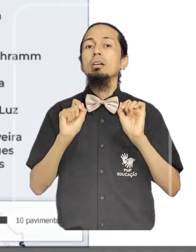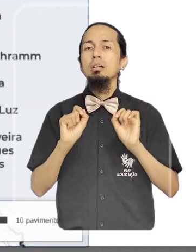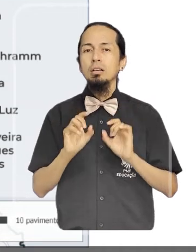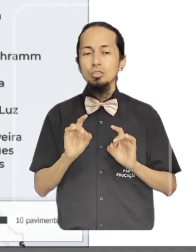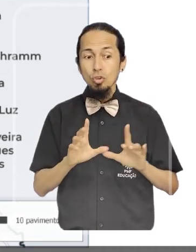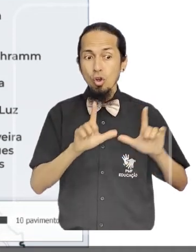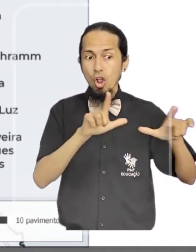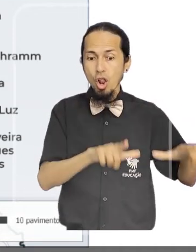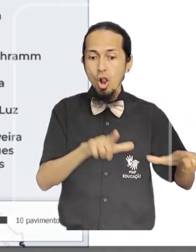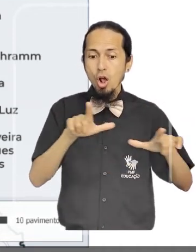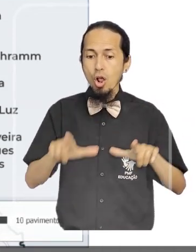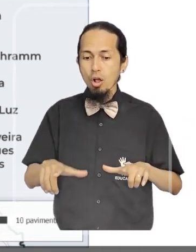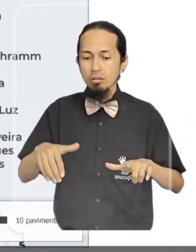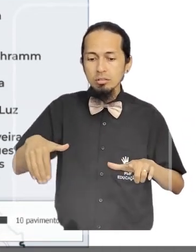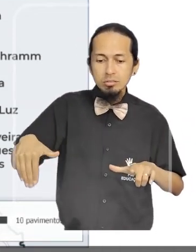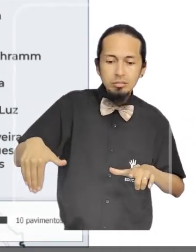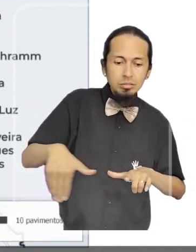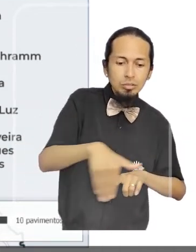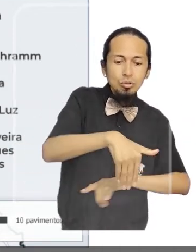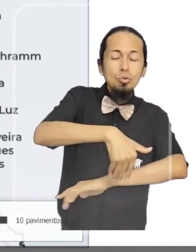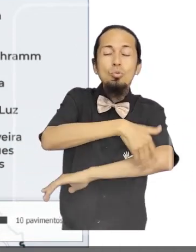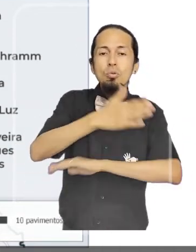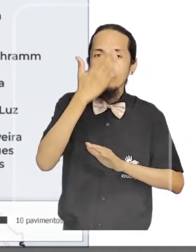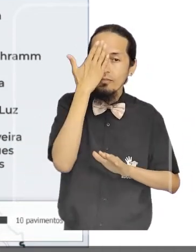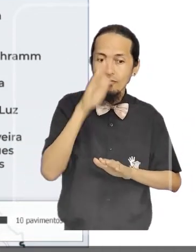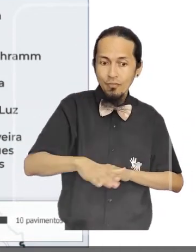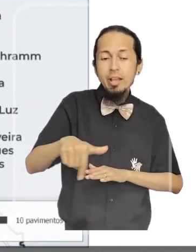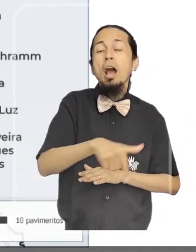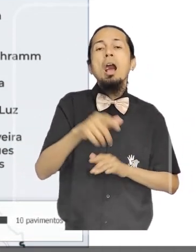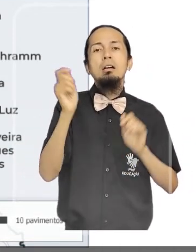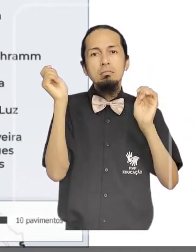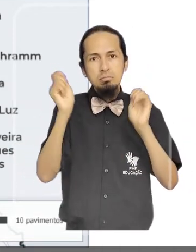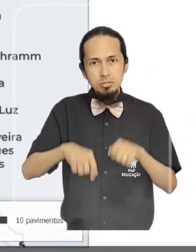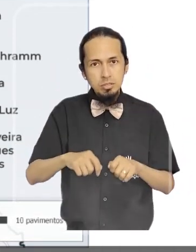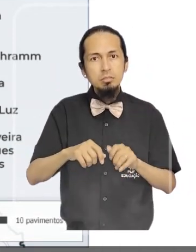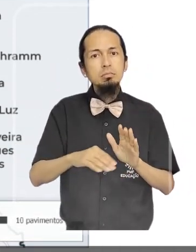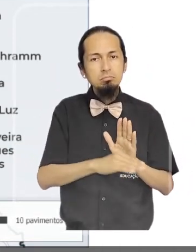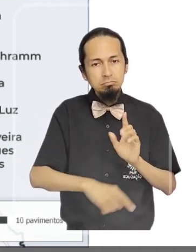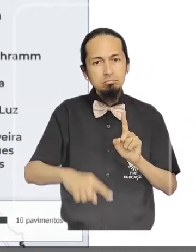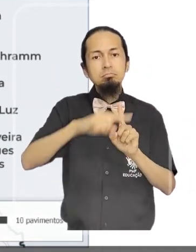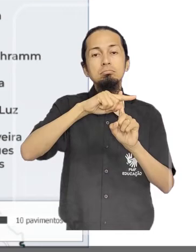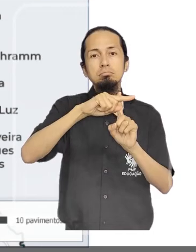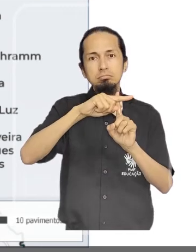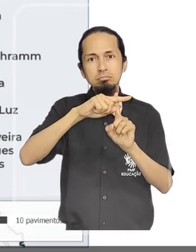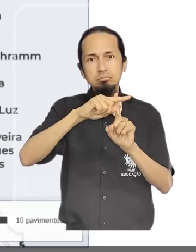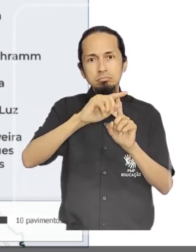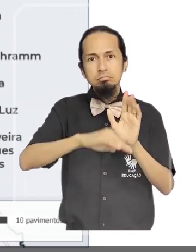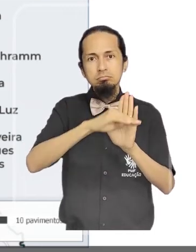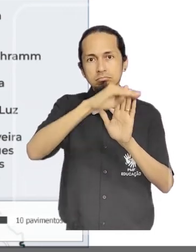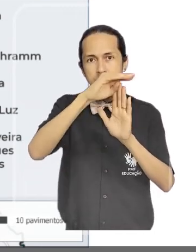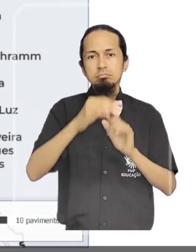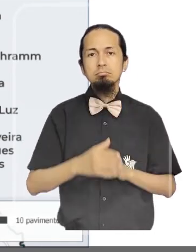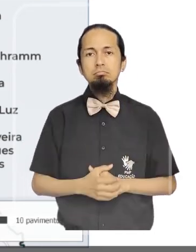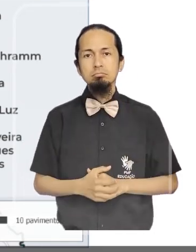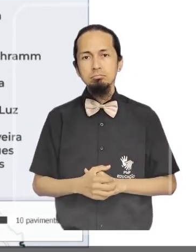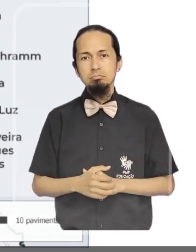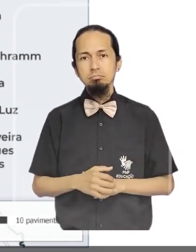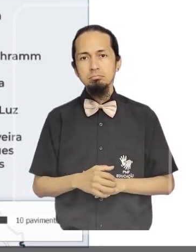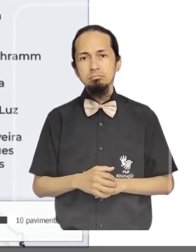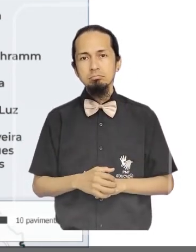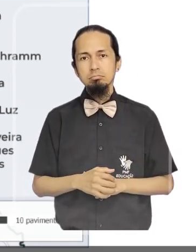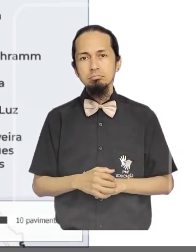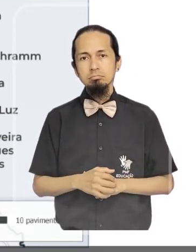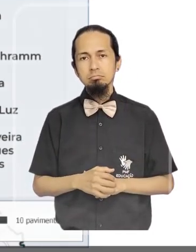Importante ressaltar que apenas os lotes de frente para a via poderão ser contemplados com os